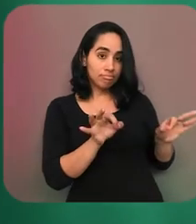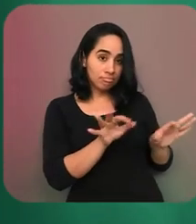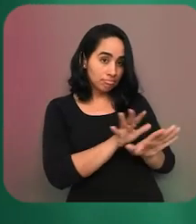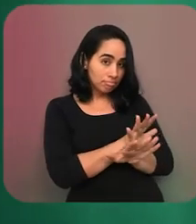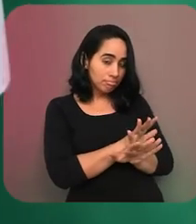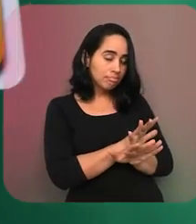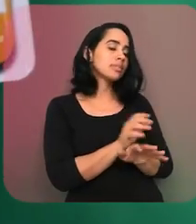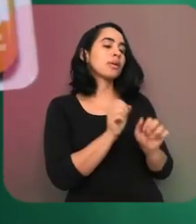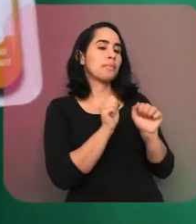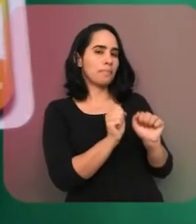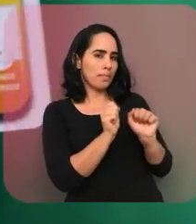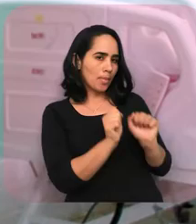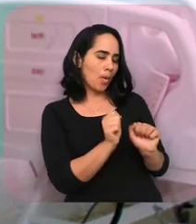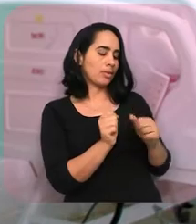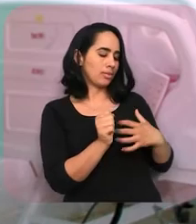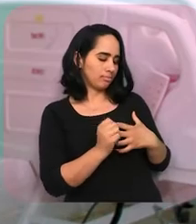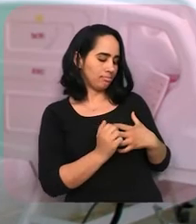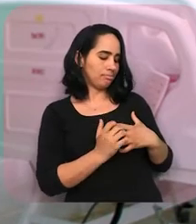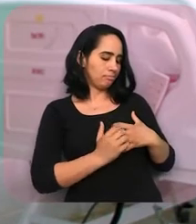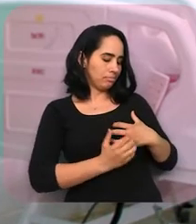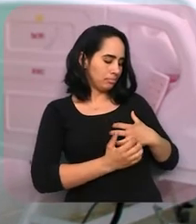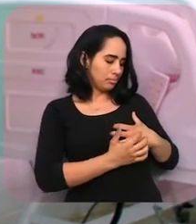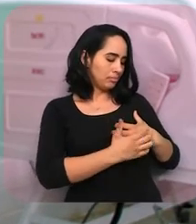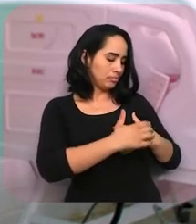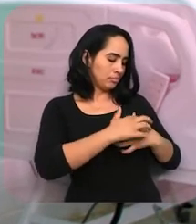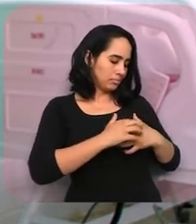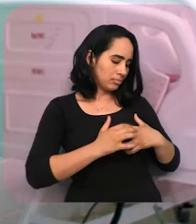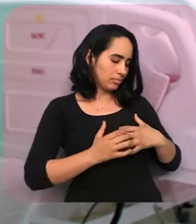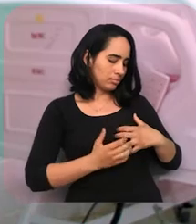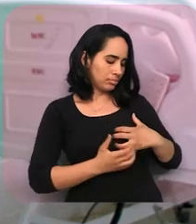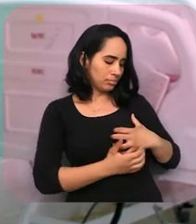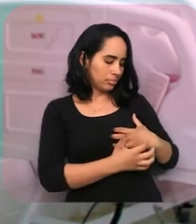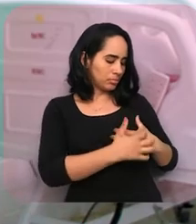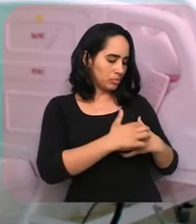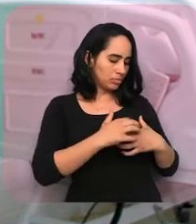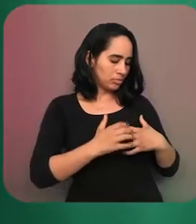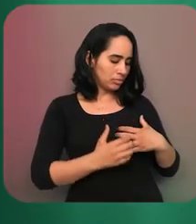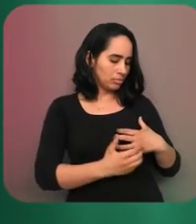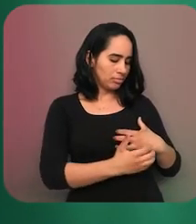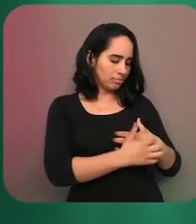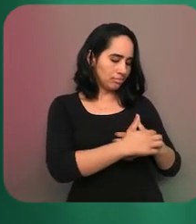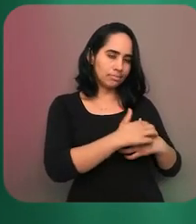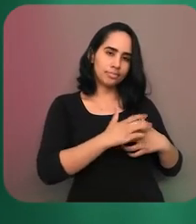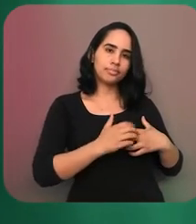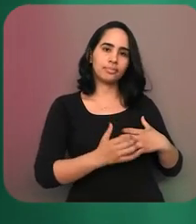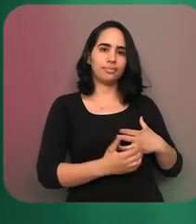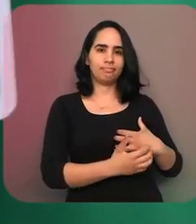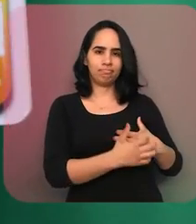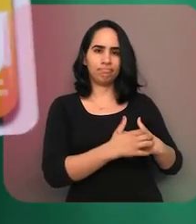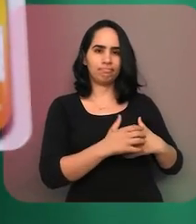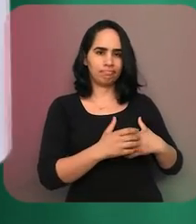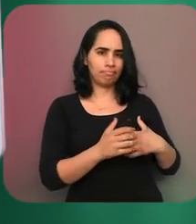o dedilhamento da mama. Após isso, caso você queira dedilhar a mama novamente de forma